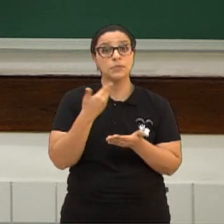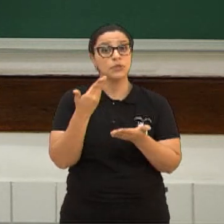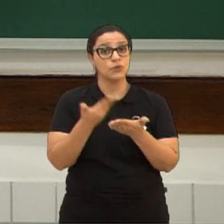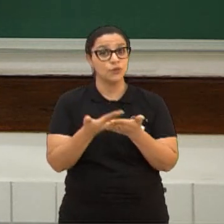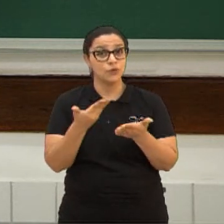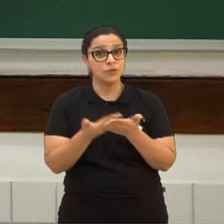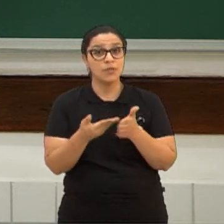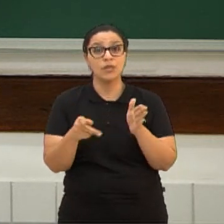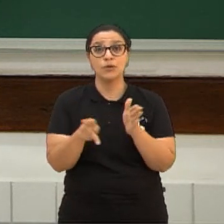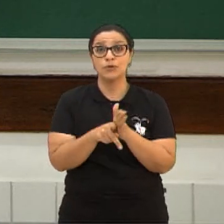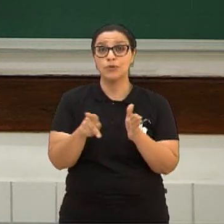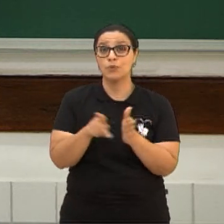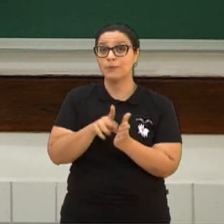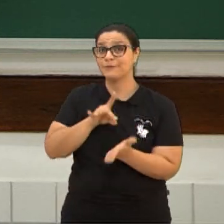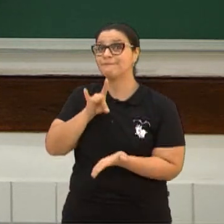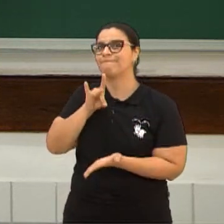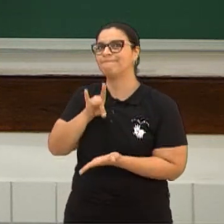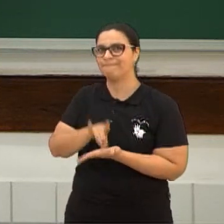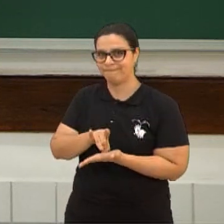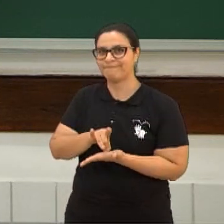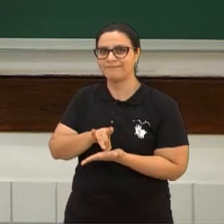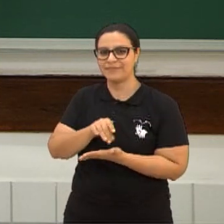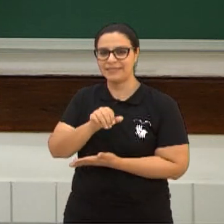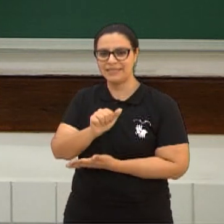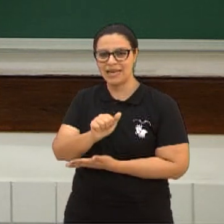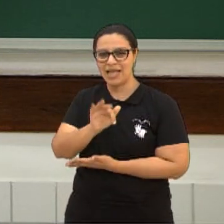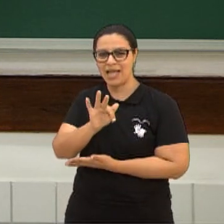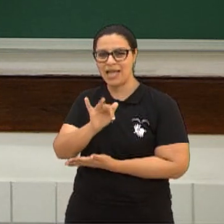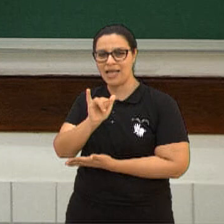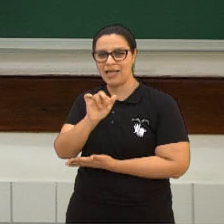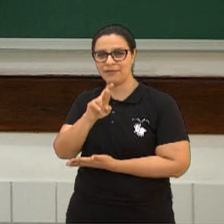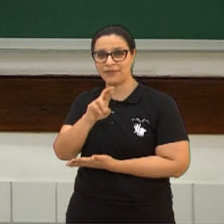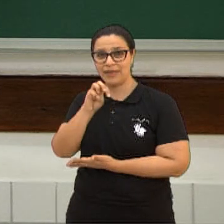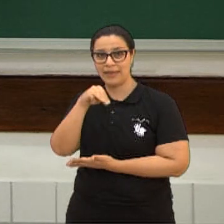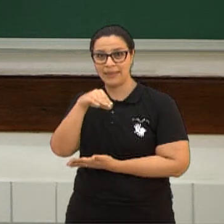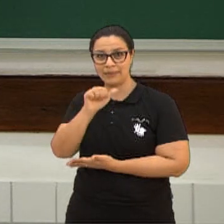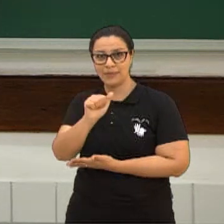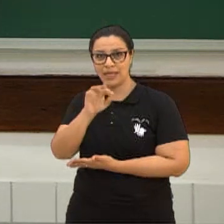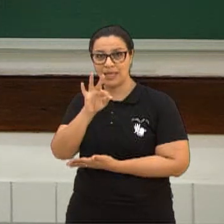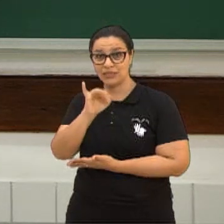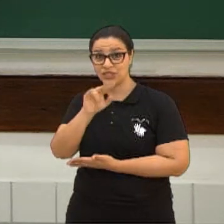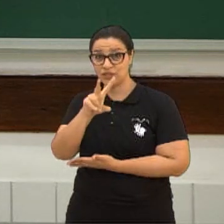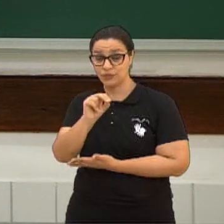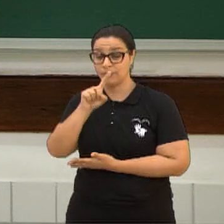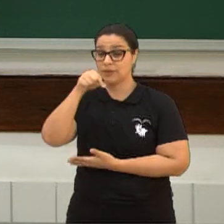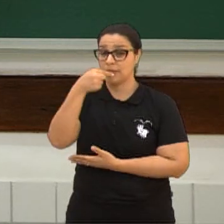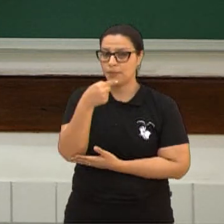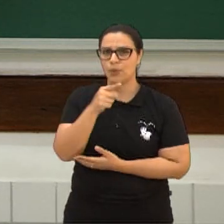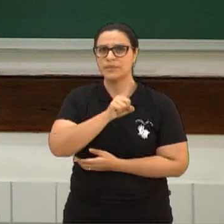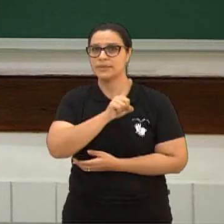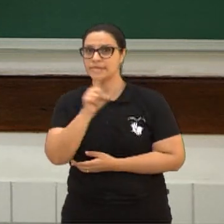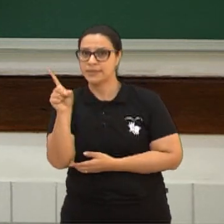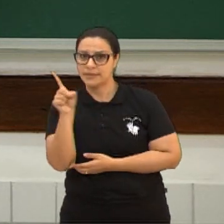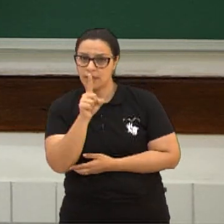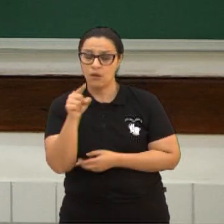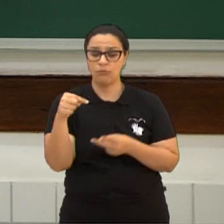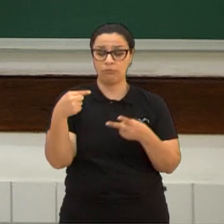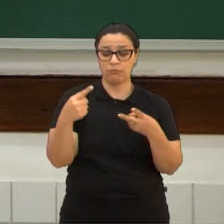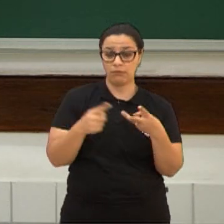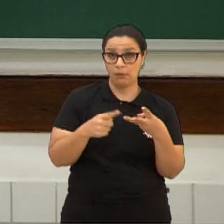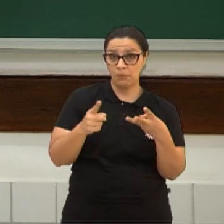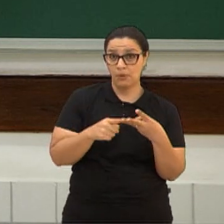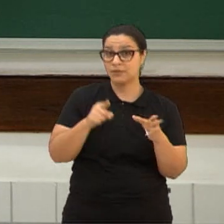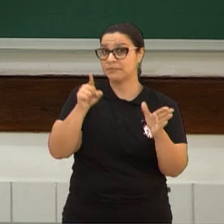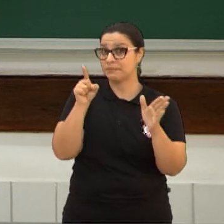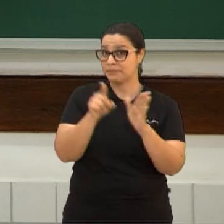com a forma afirmativa. Na outra aula a gente vai ver a forma negativa, depois a forma interrogativa e